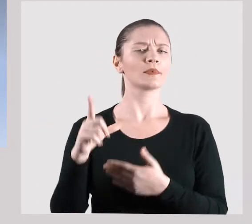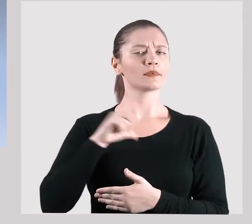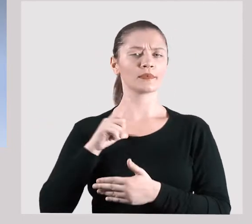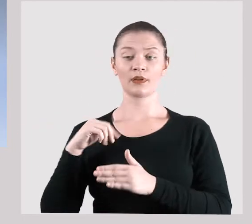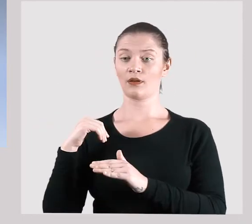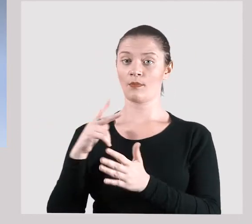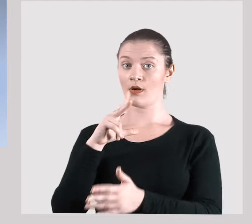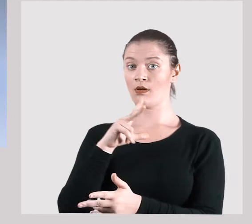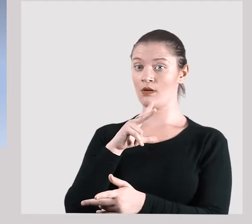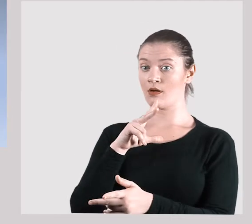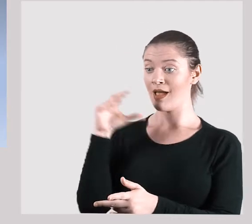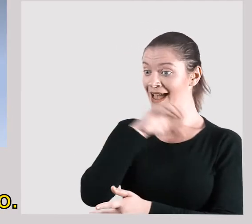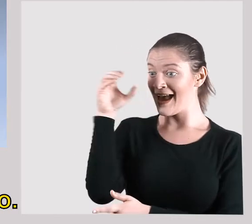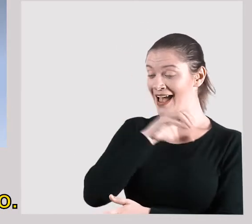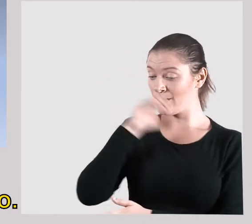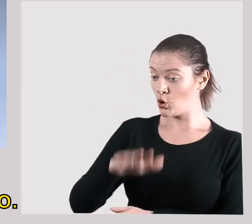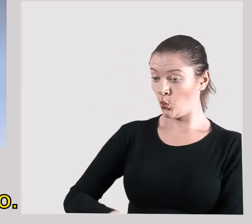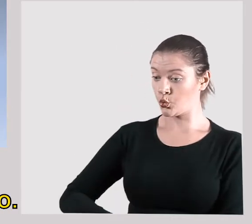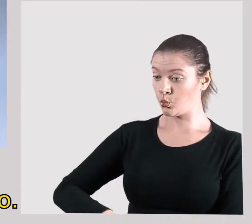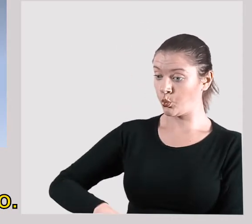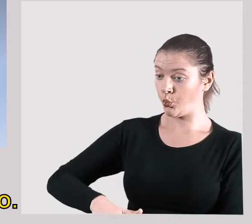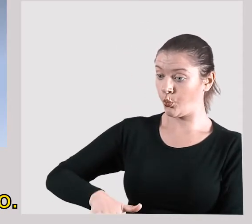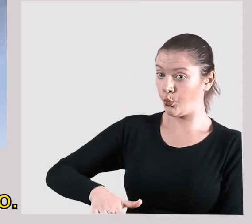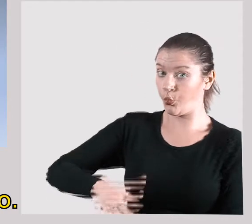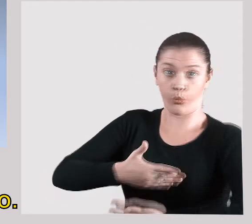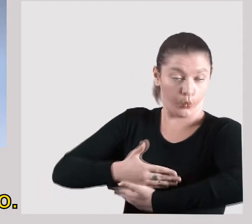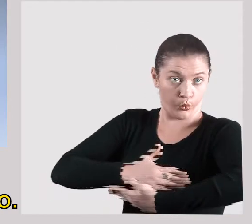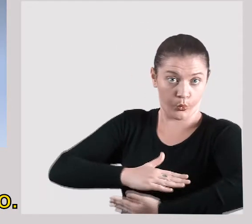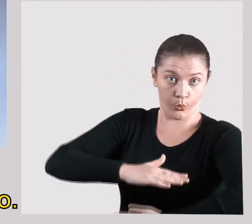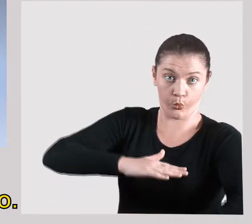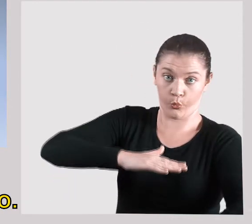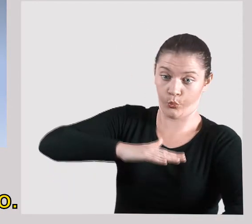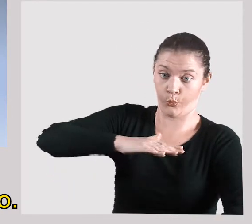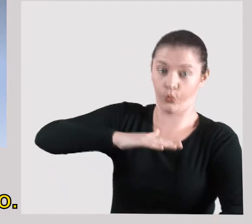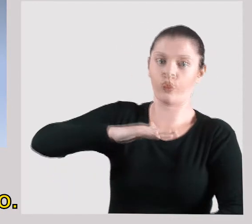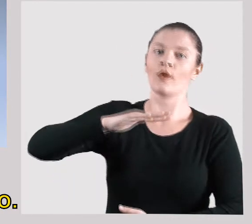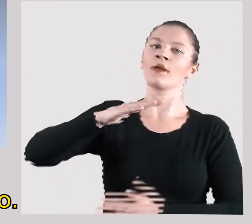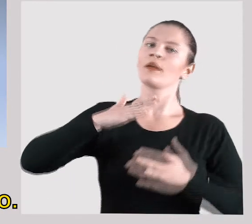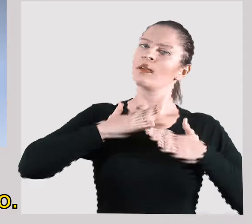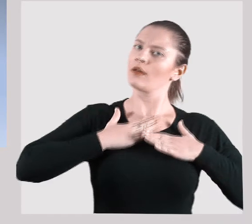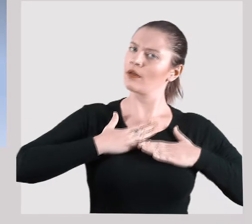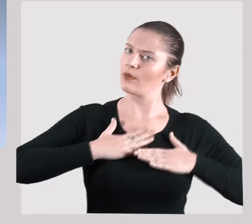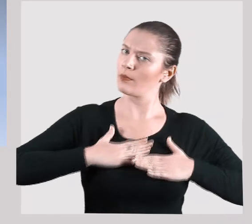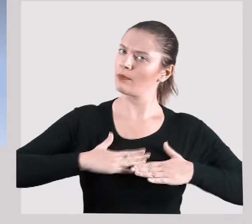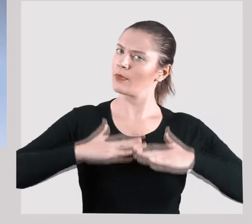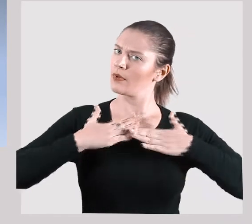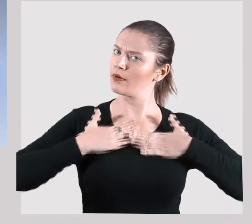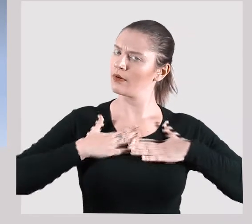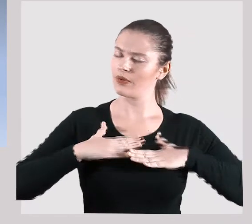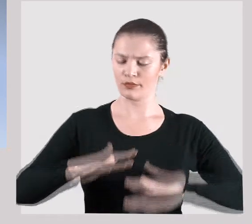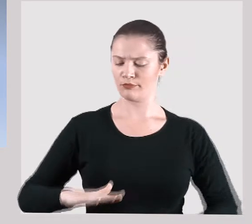crescimento muito, enquanto bebê, muito alta, depois vai desacelerando esse crescimento, e